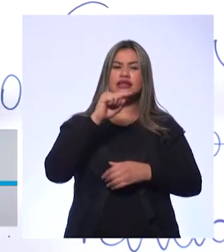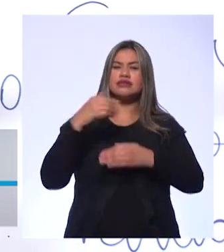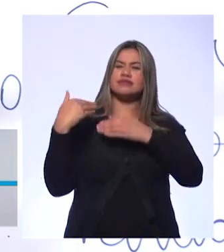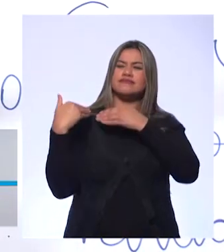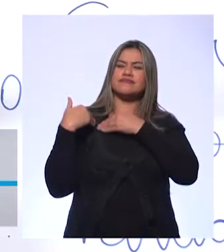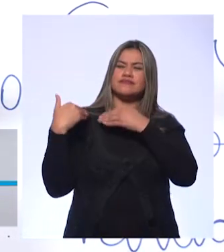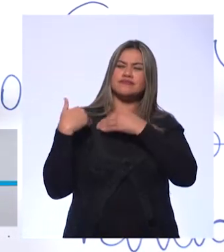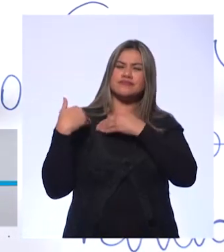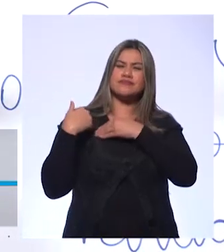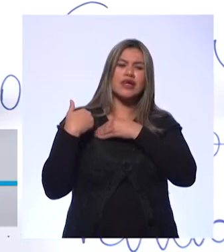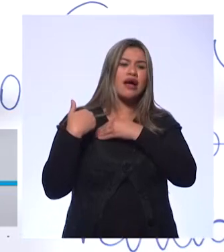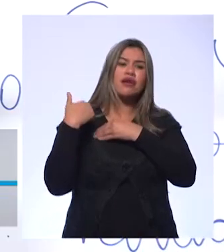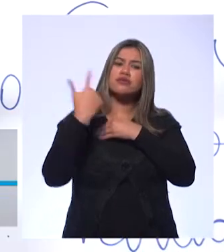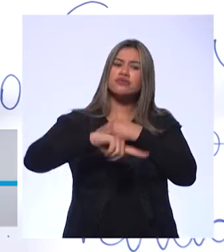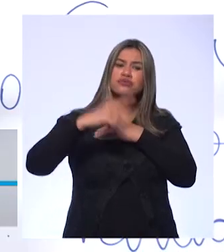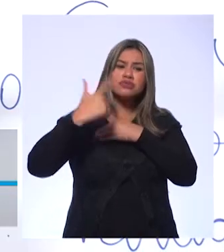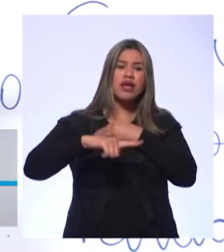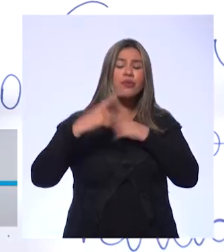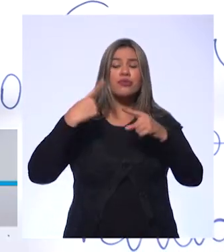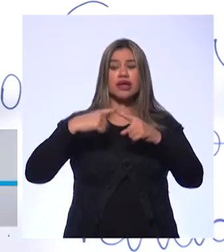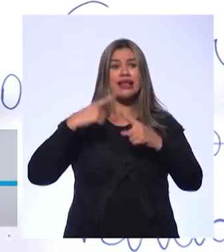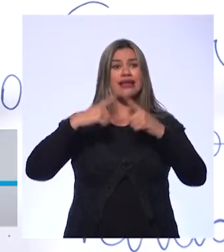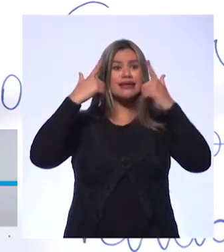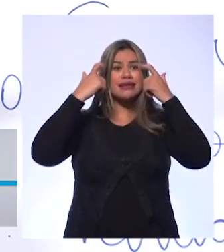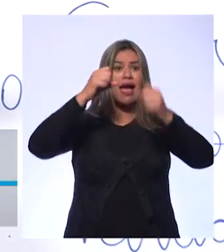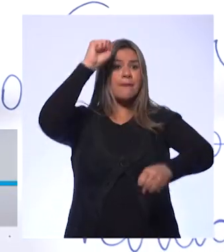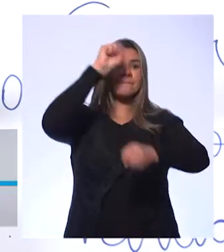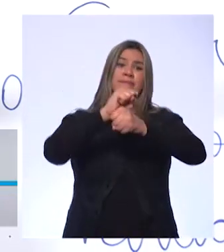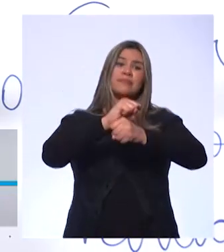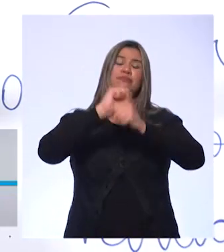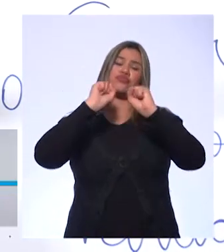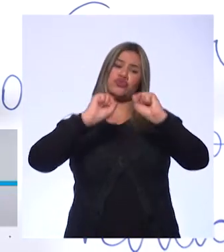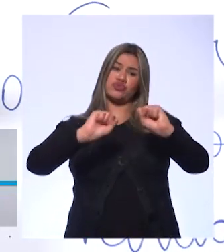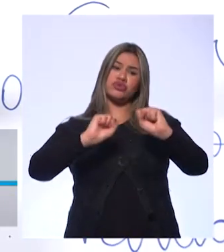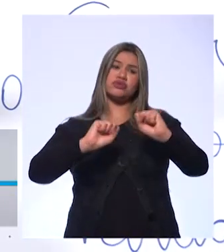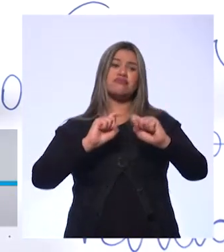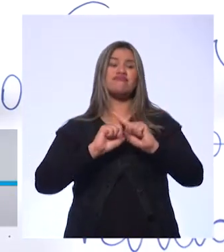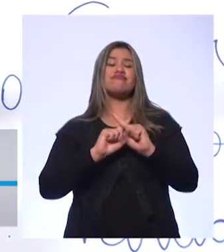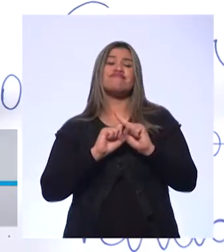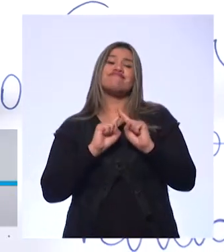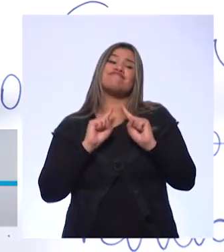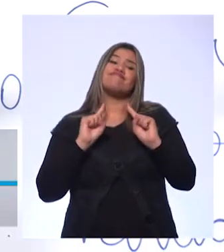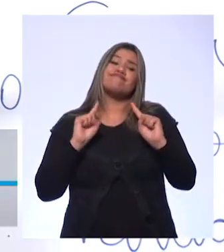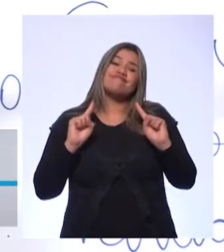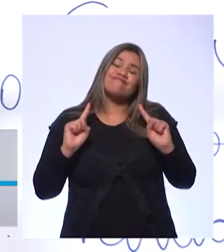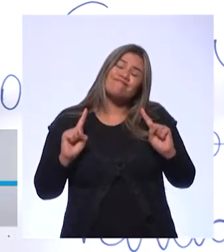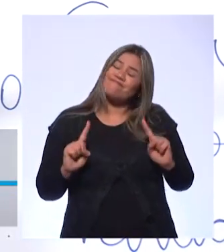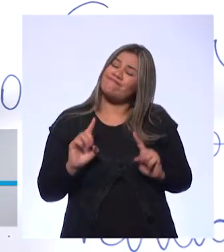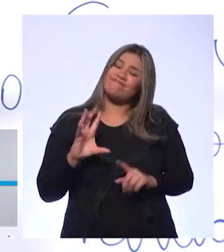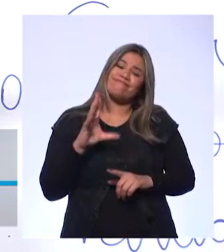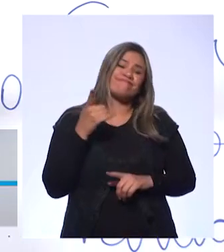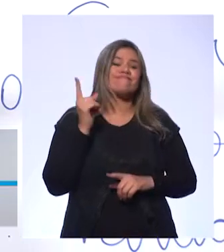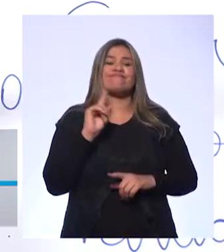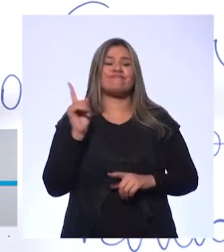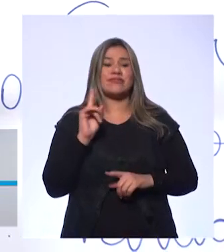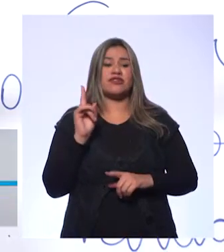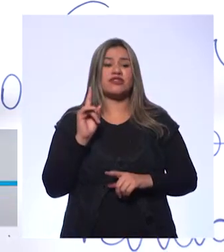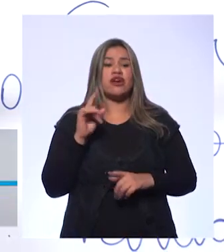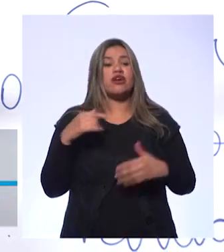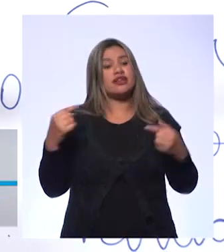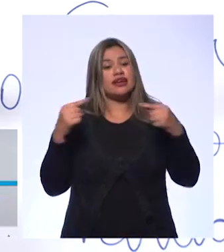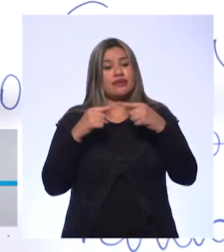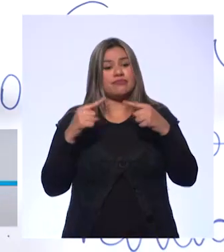que ele deveria ter parado a guerra e se Rendido tá bem mas a história é feita dependendo do Olhar